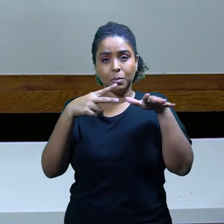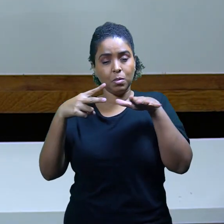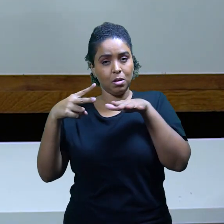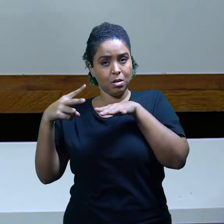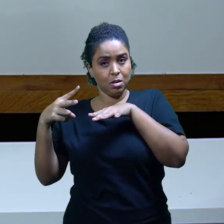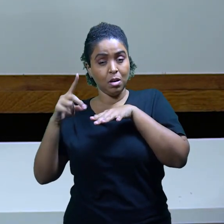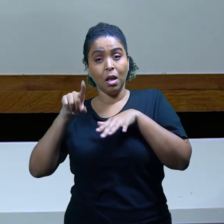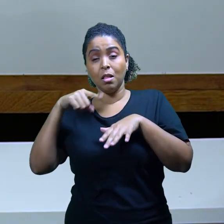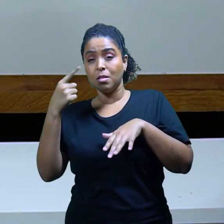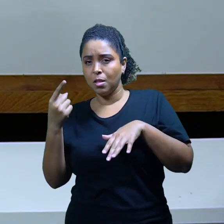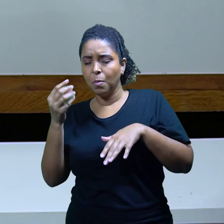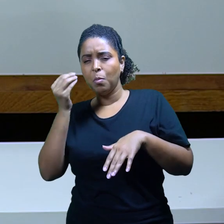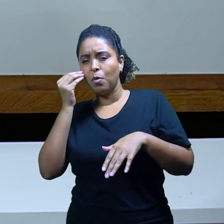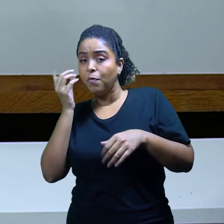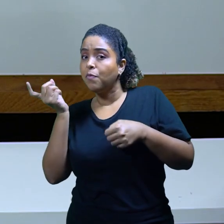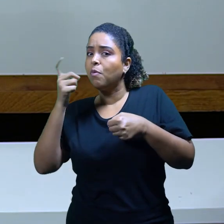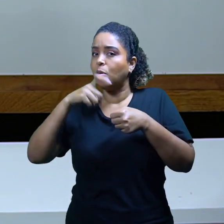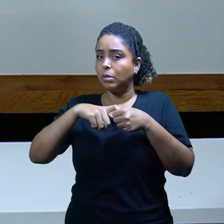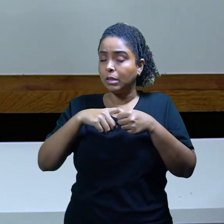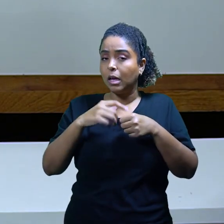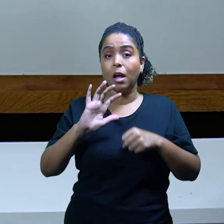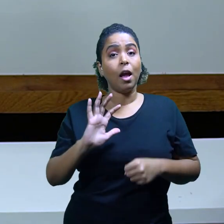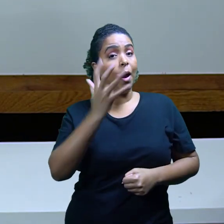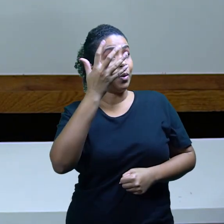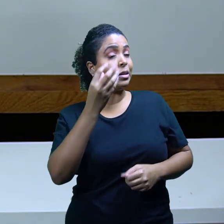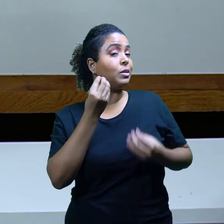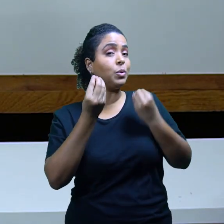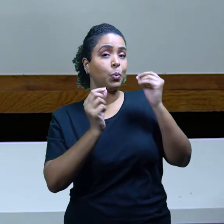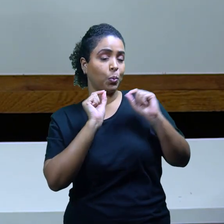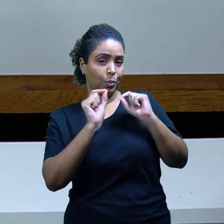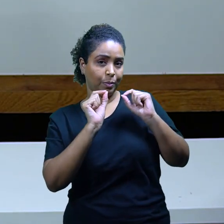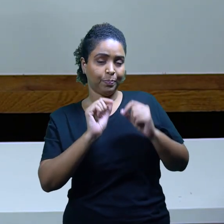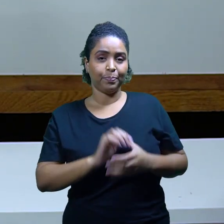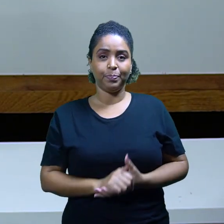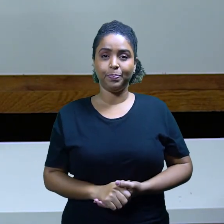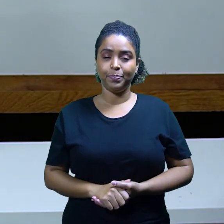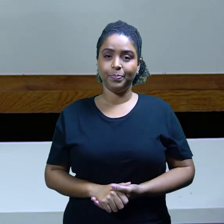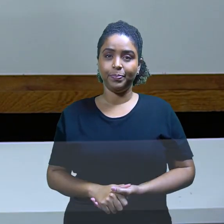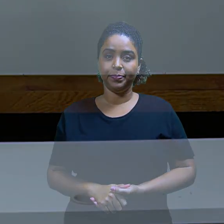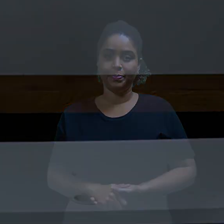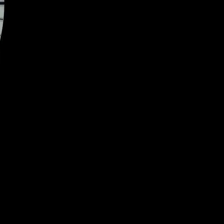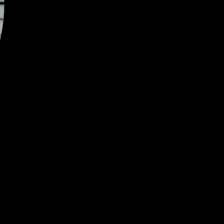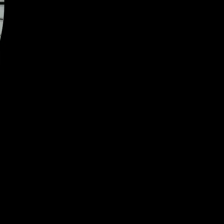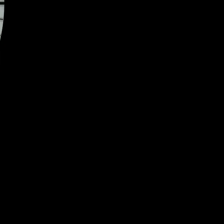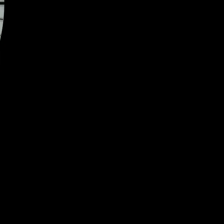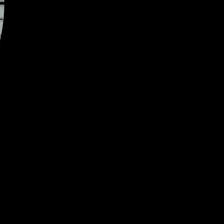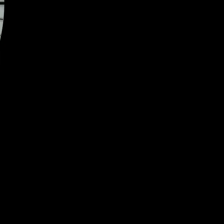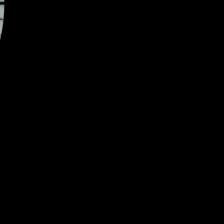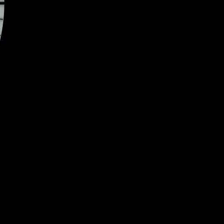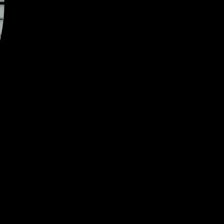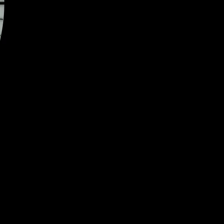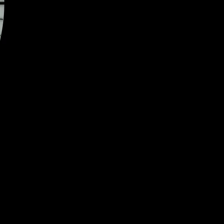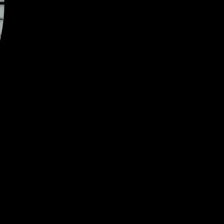e depois você vai voltar e vai verificar o que aconteceu com o experimento.